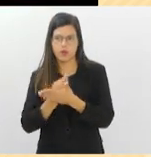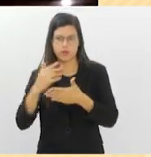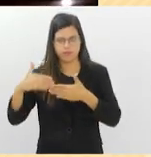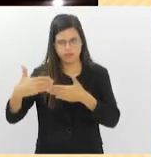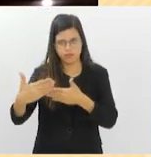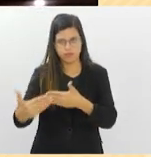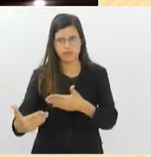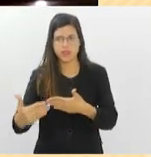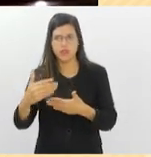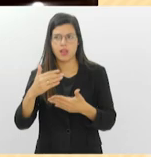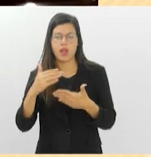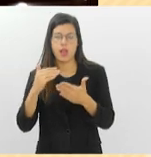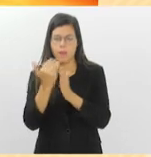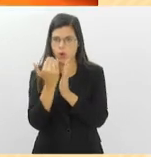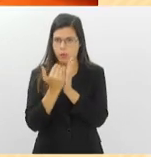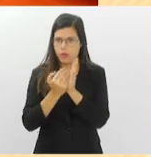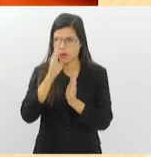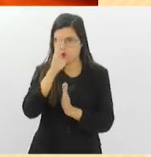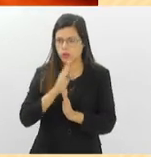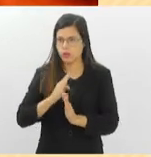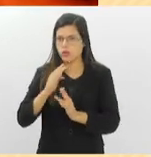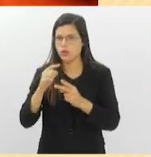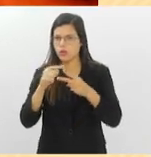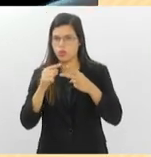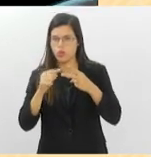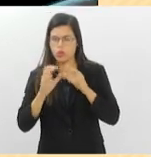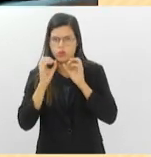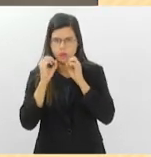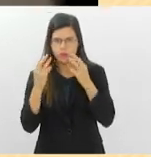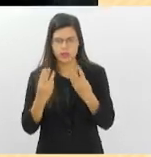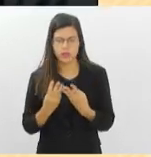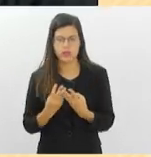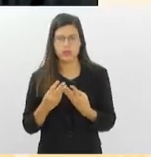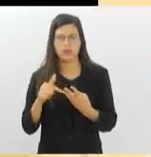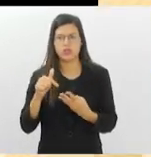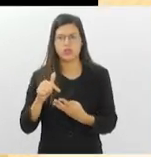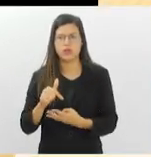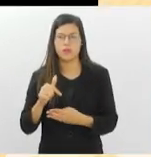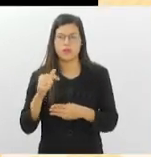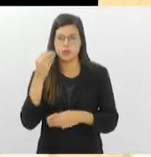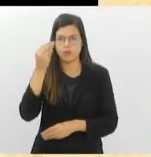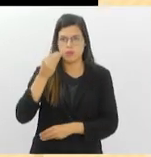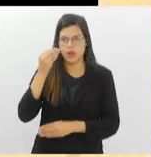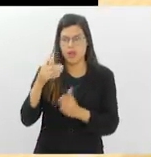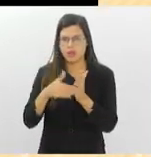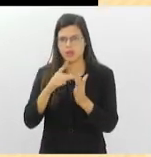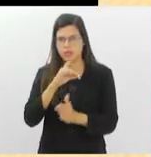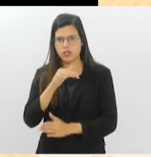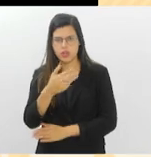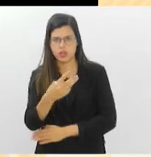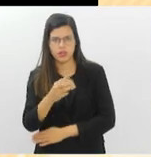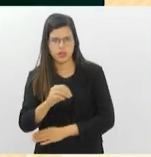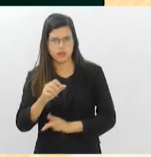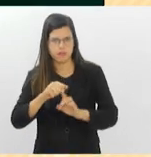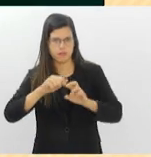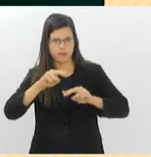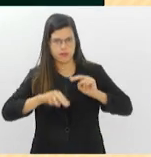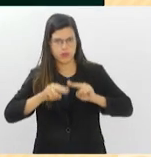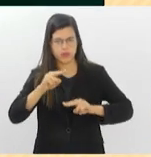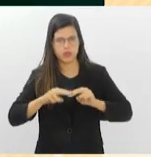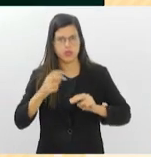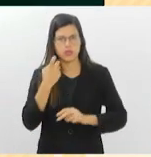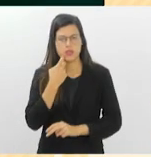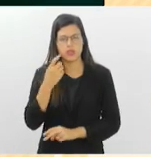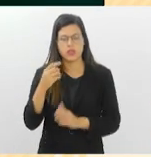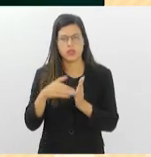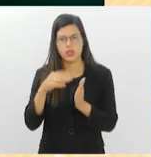programação é gratuita e também conta com duas oficinas o festival Experimenta fica em cartaz até o dia 30 de junho de sexta a